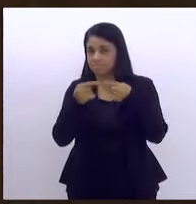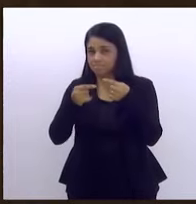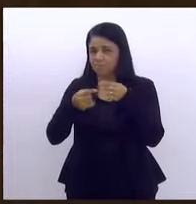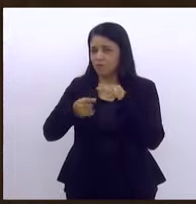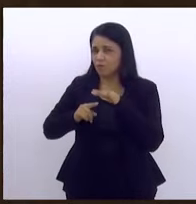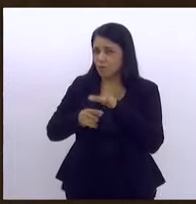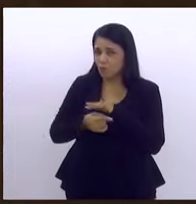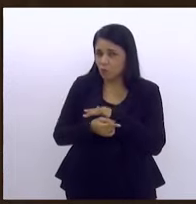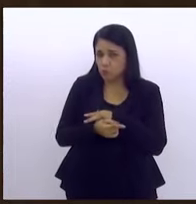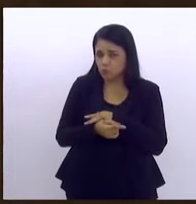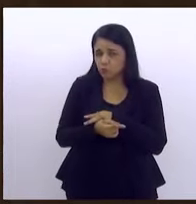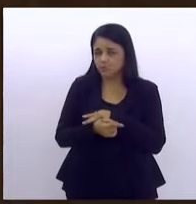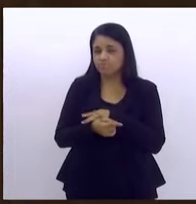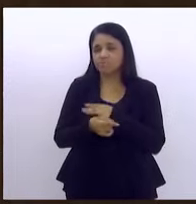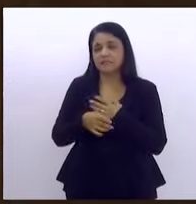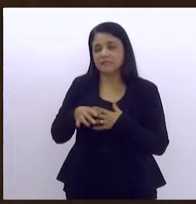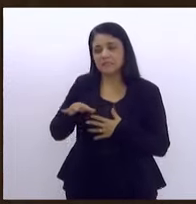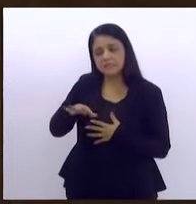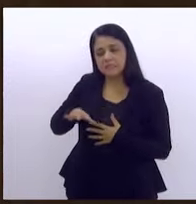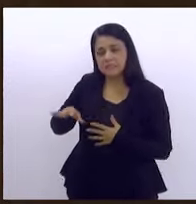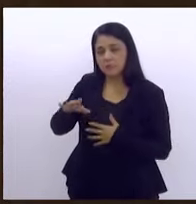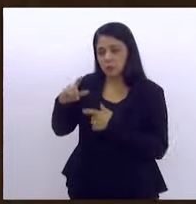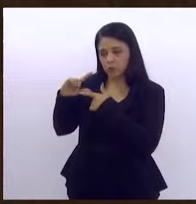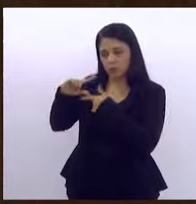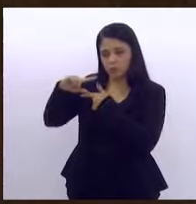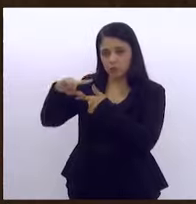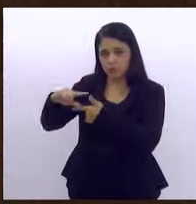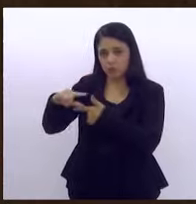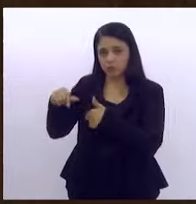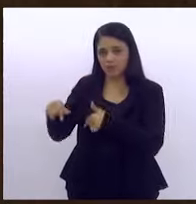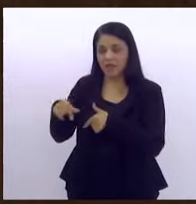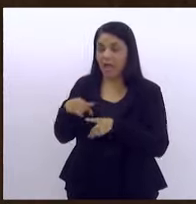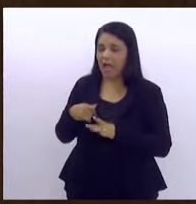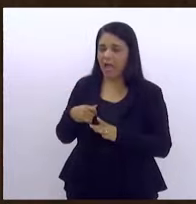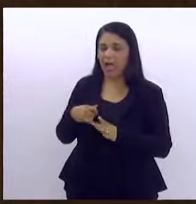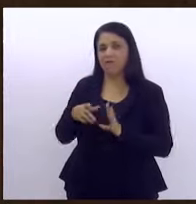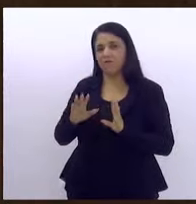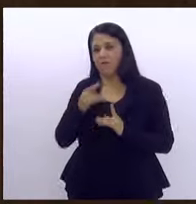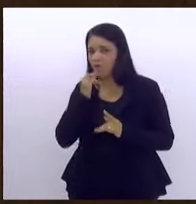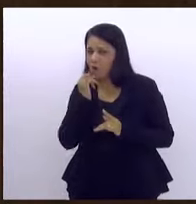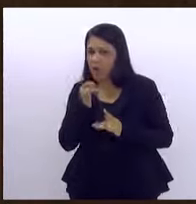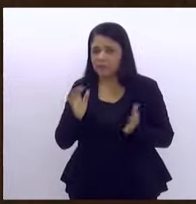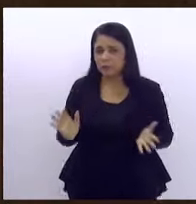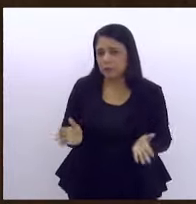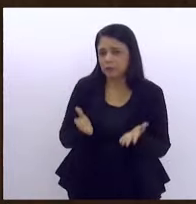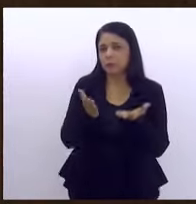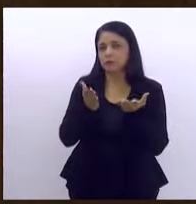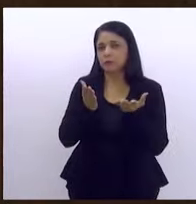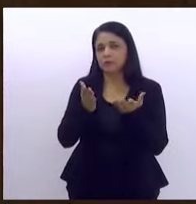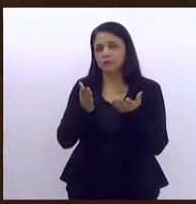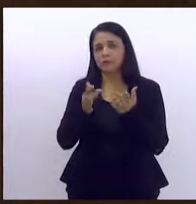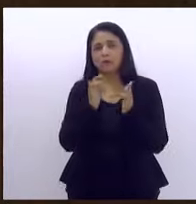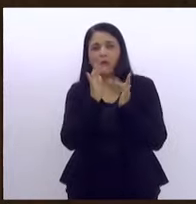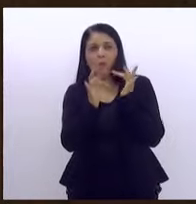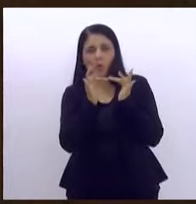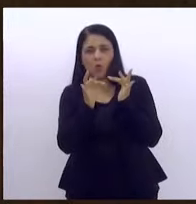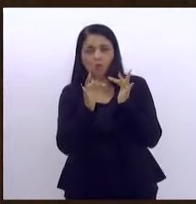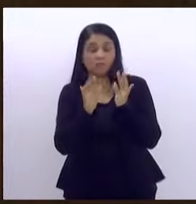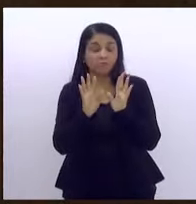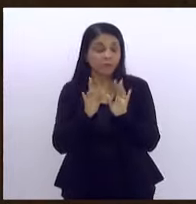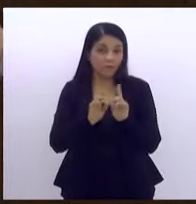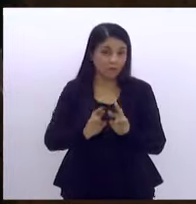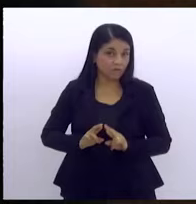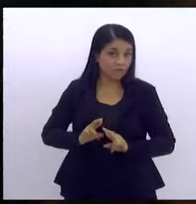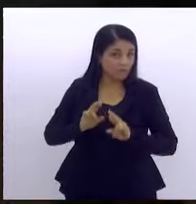há setores mais conservadores que falam, não, estão estimulando a licenciosidade, quando, na verdade,